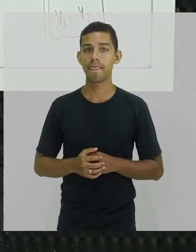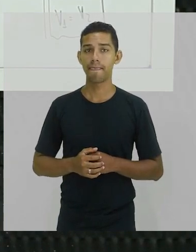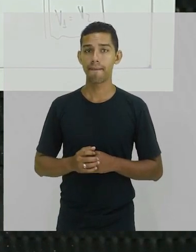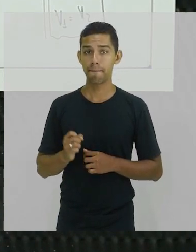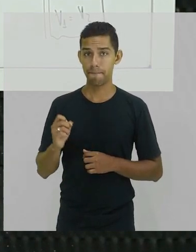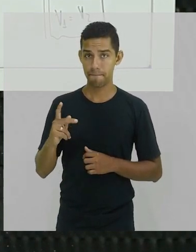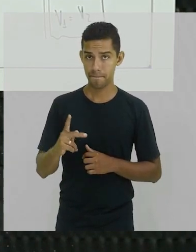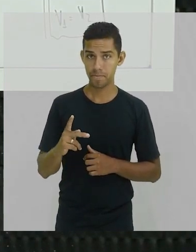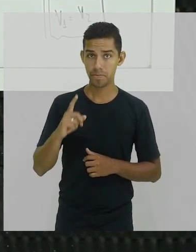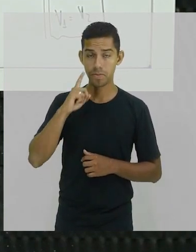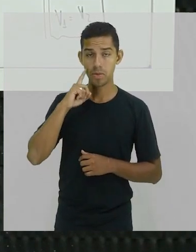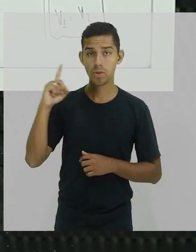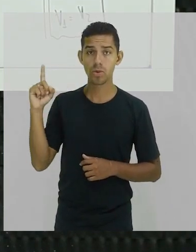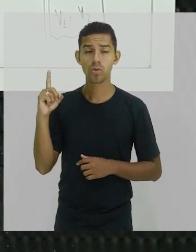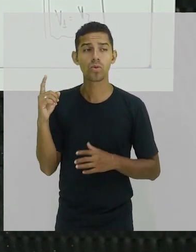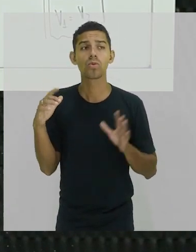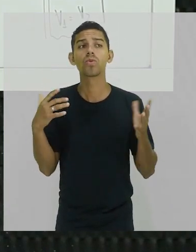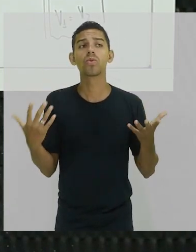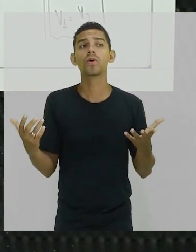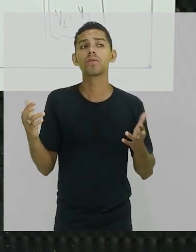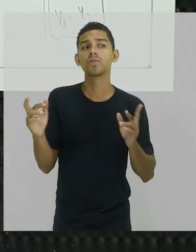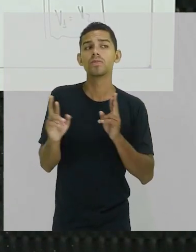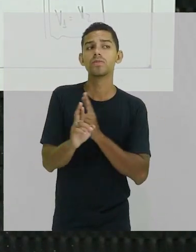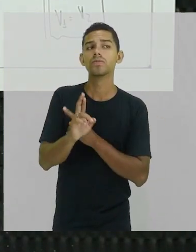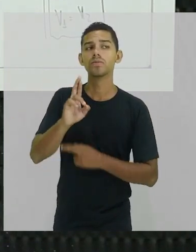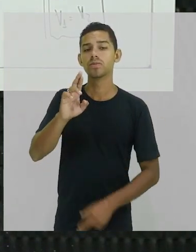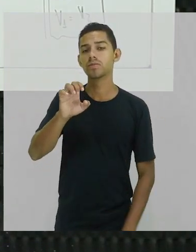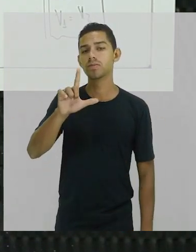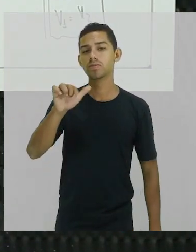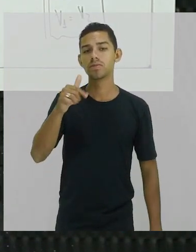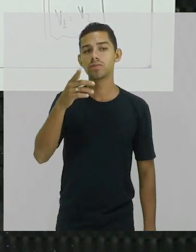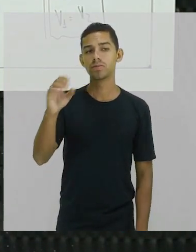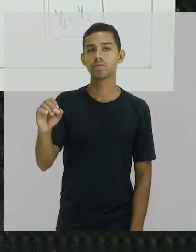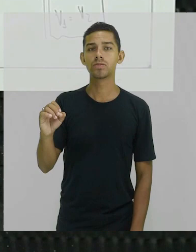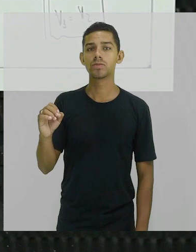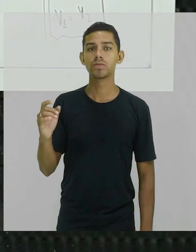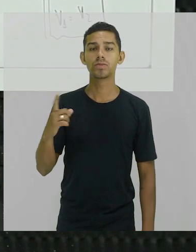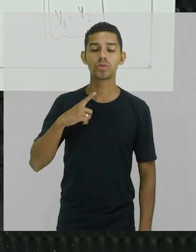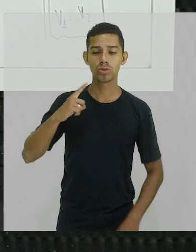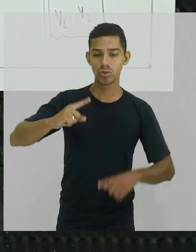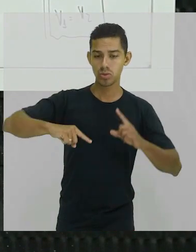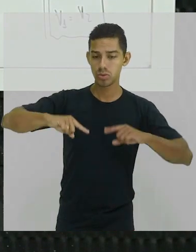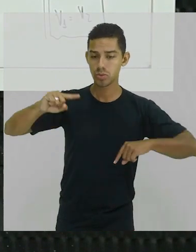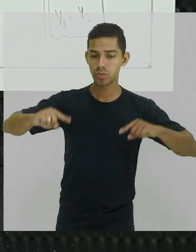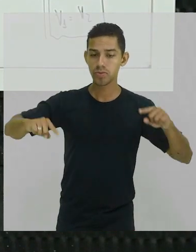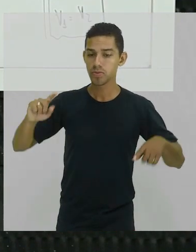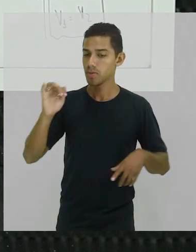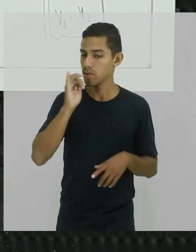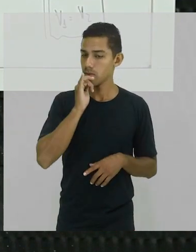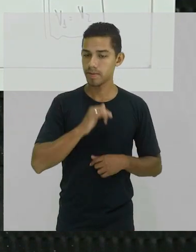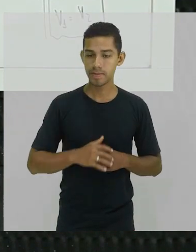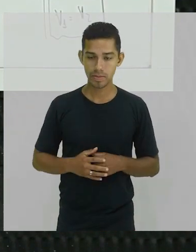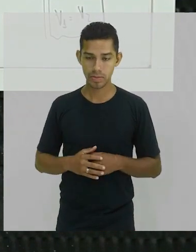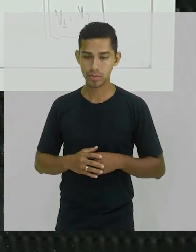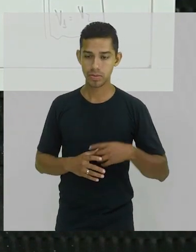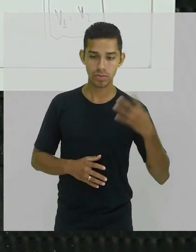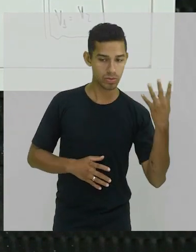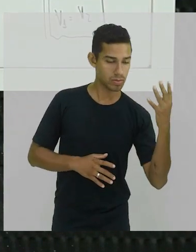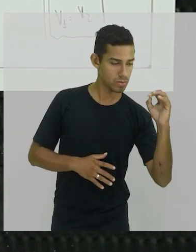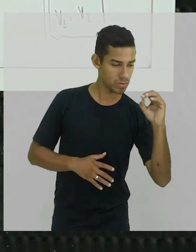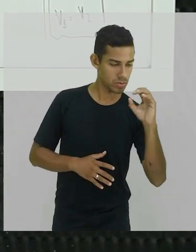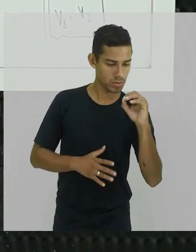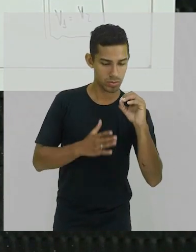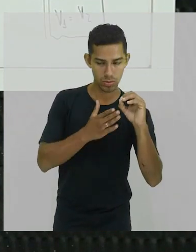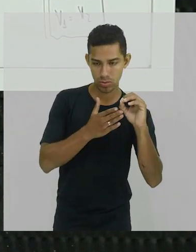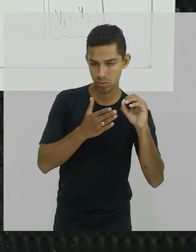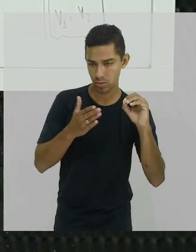ok? Então nós vamos ver ali qual é a relação de comprimento de onda, né? Por exemplo, entre 400 e 500 eu tenho uma